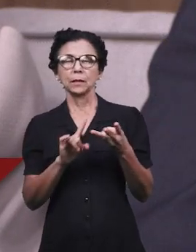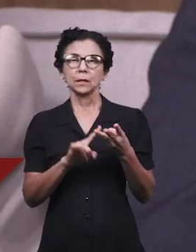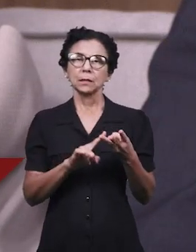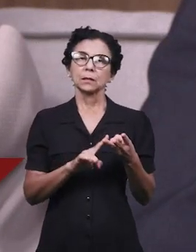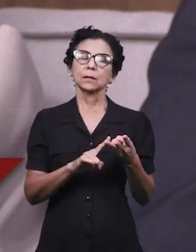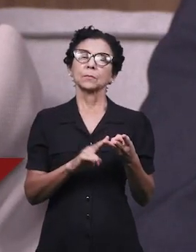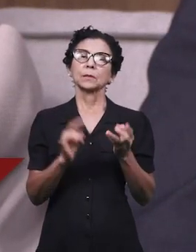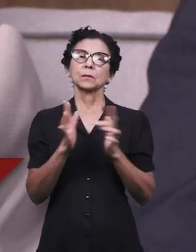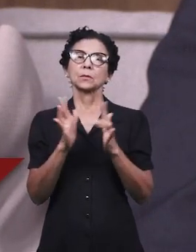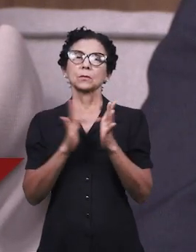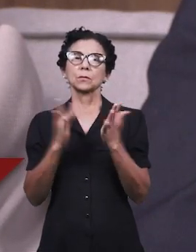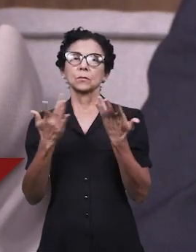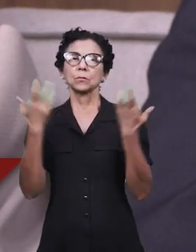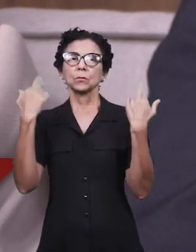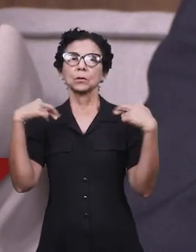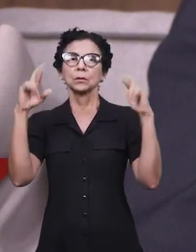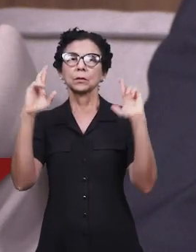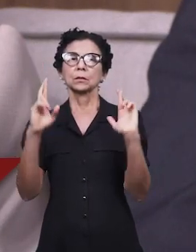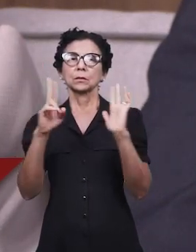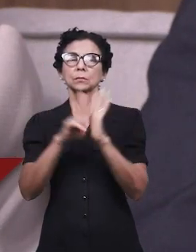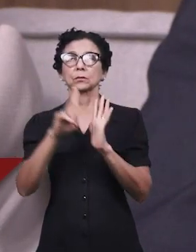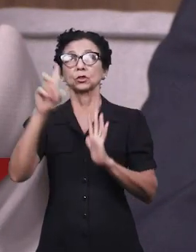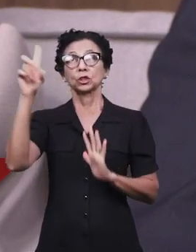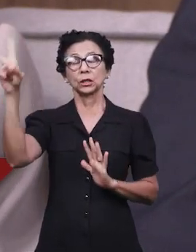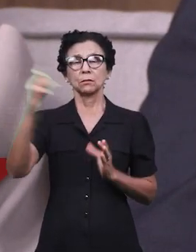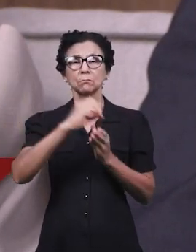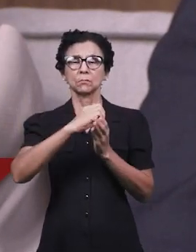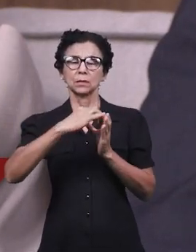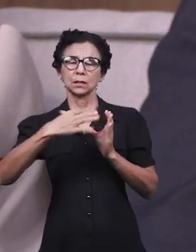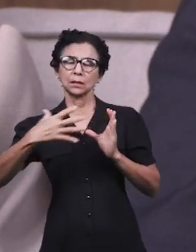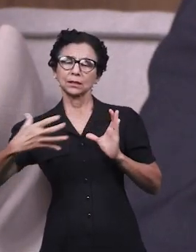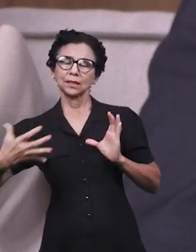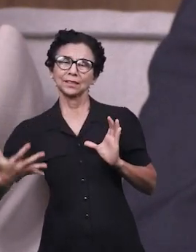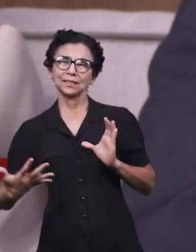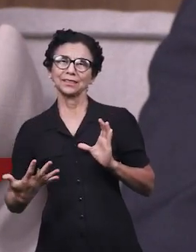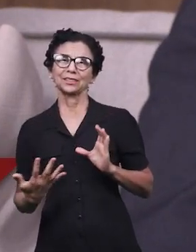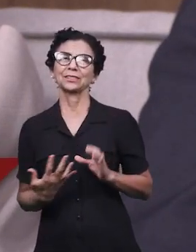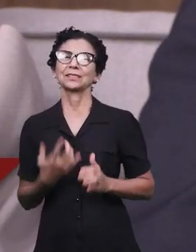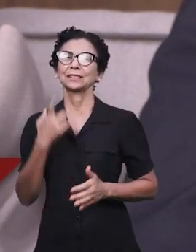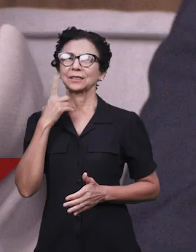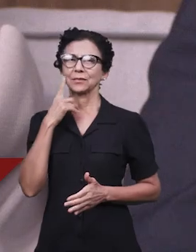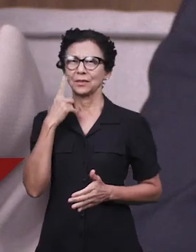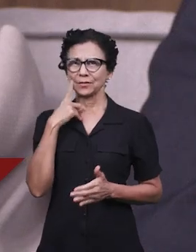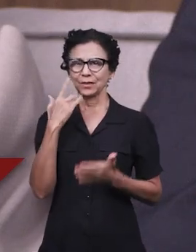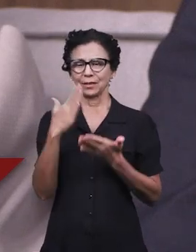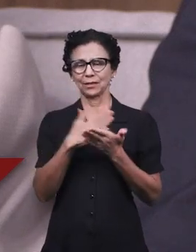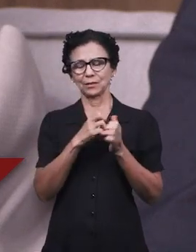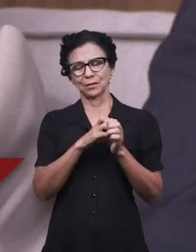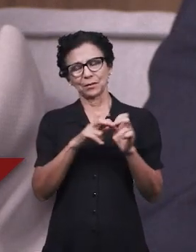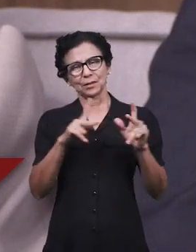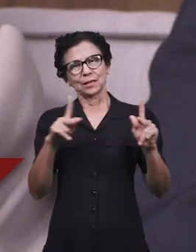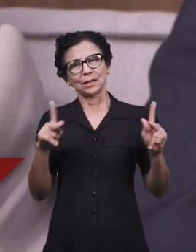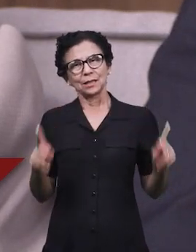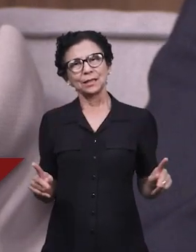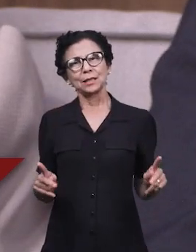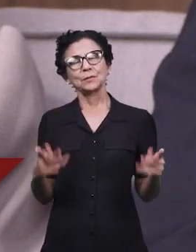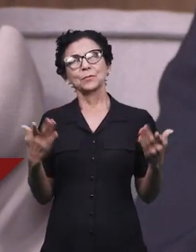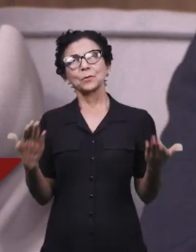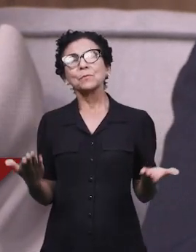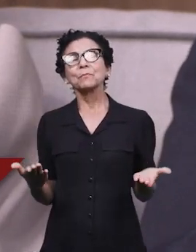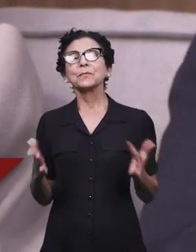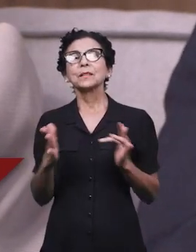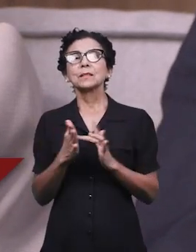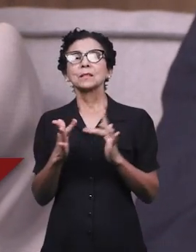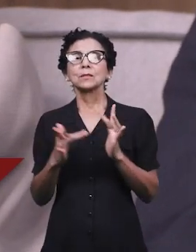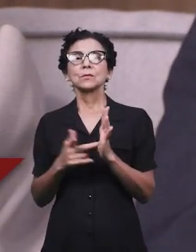Jesus em todo o livro de Apocalipse revelado como aquele que veio ao mundo e morreu pelos nossos